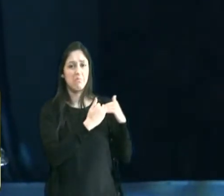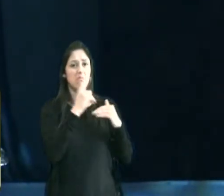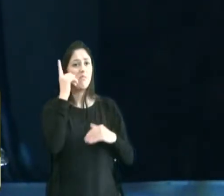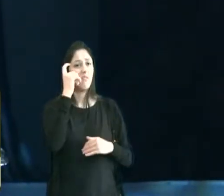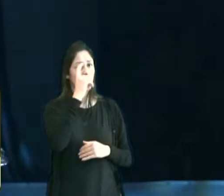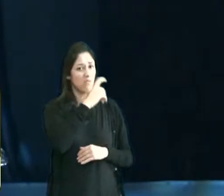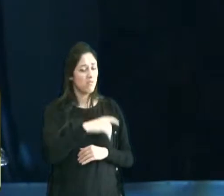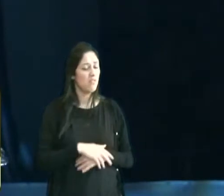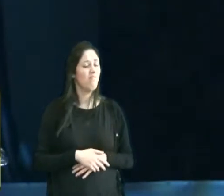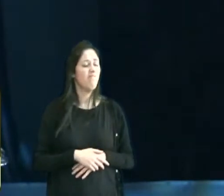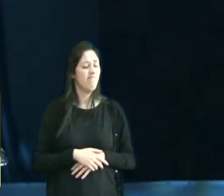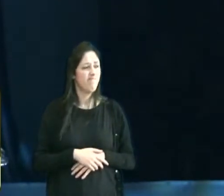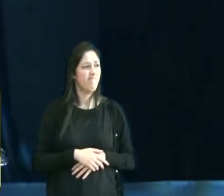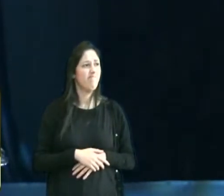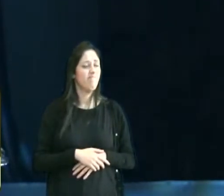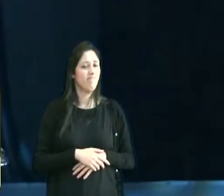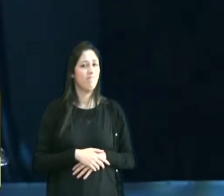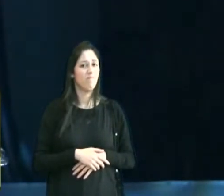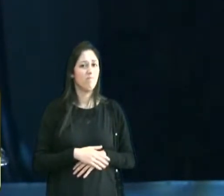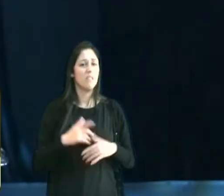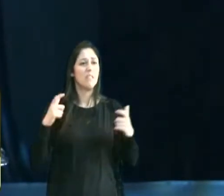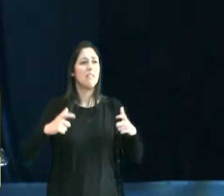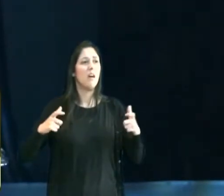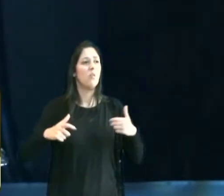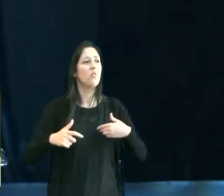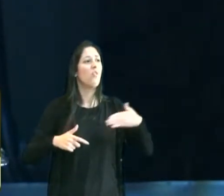como agir, para onde ir.